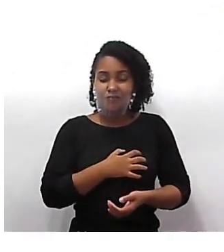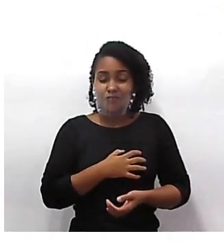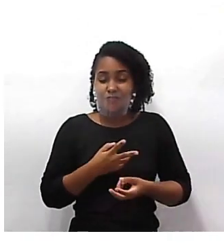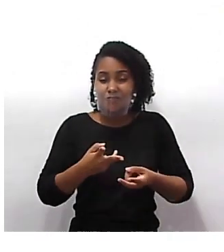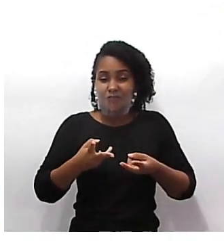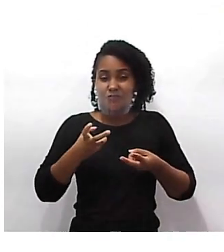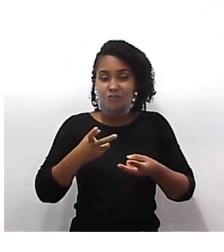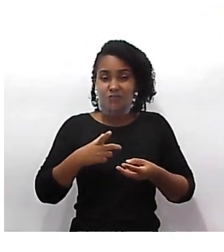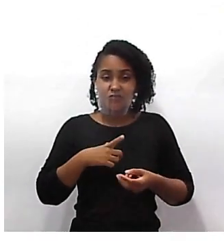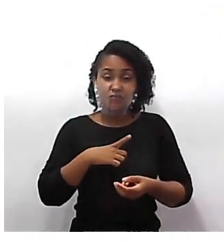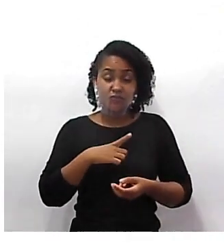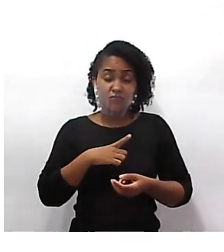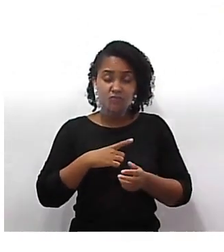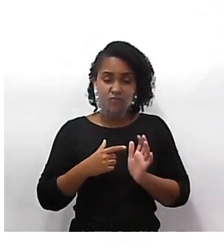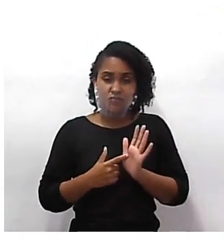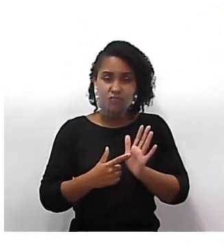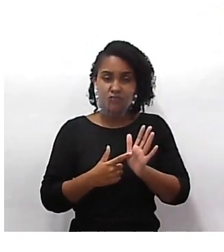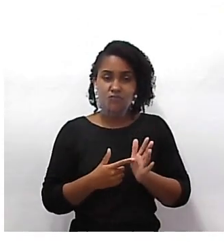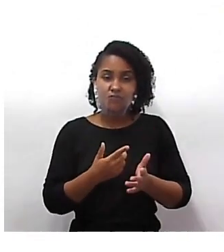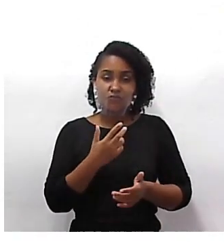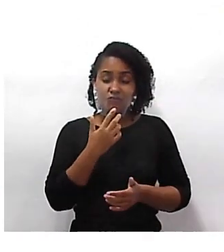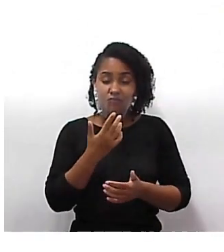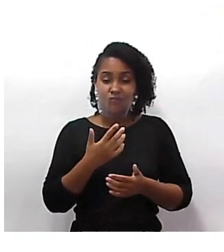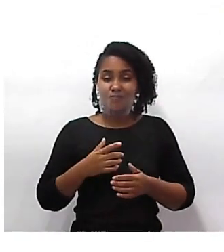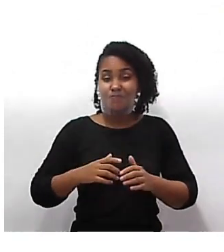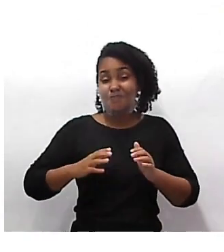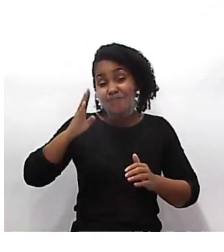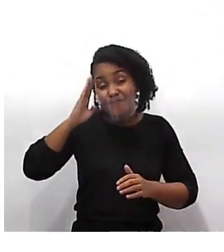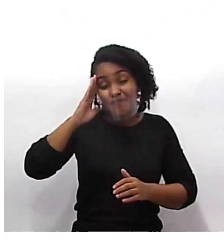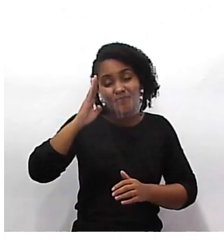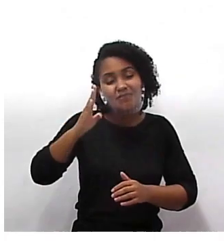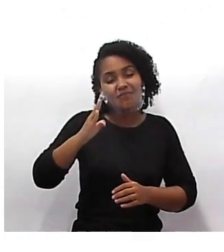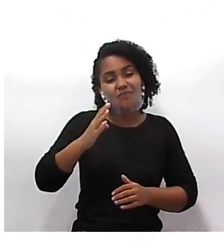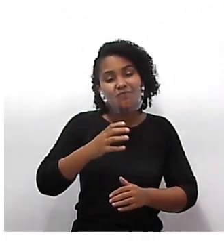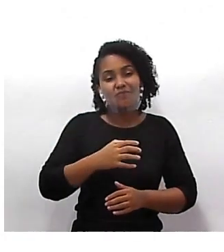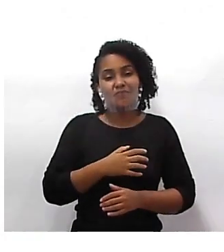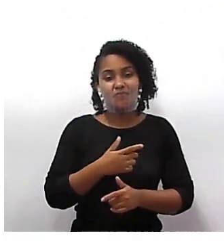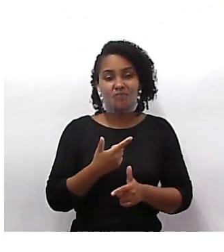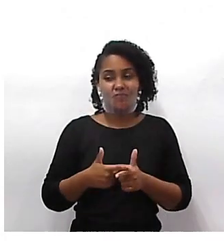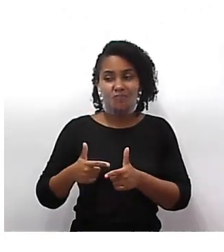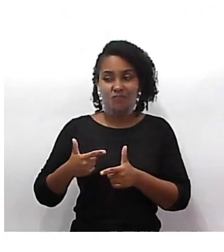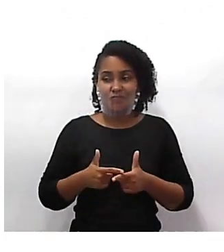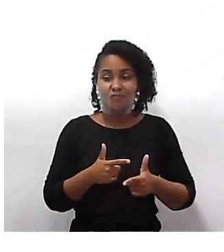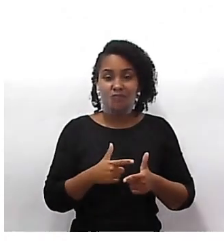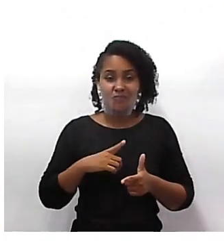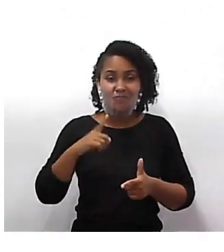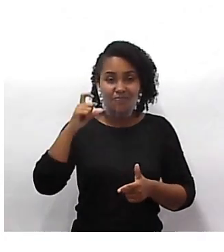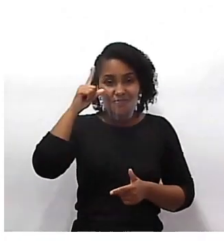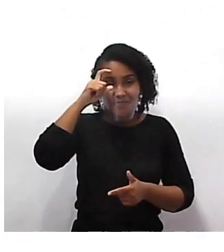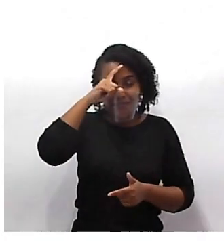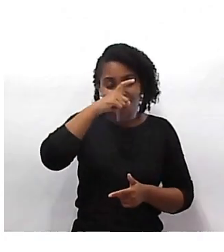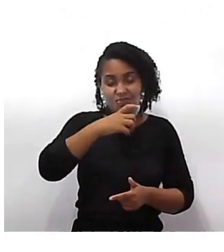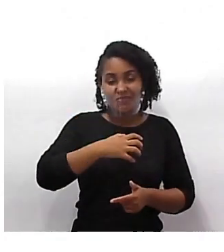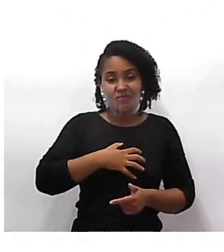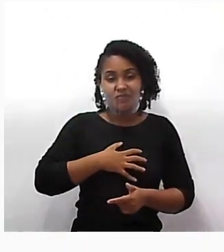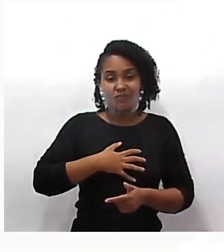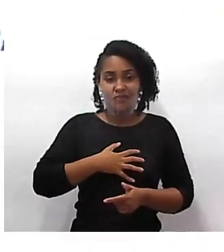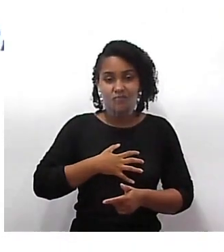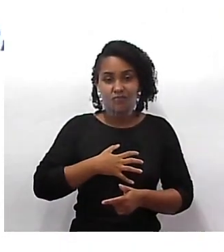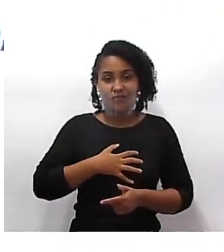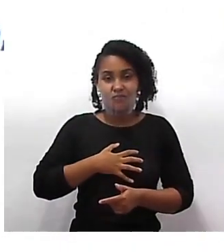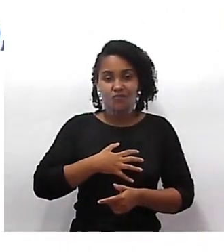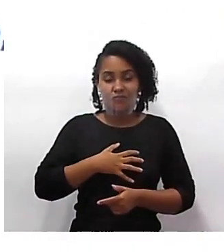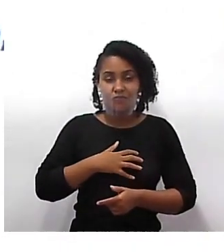o vírus na cor vermelha da doença, que afeta principalmente os pulmões, dificultando a respiração.